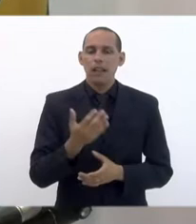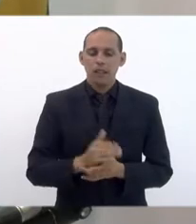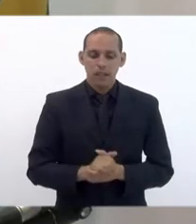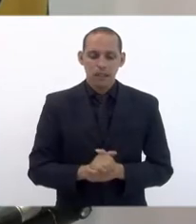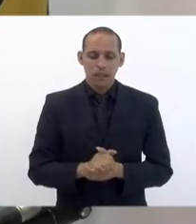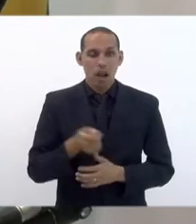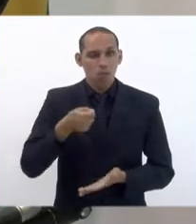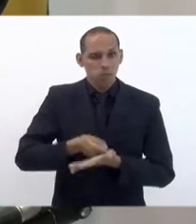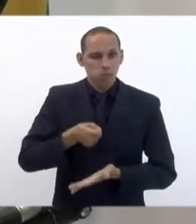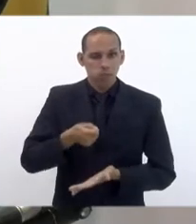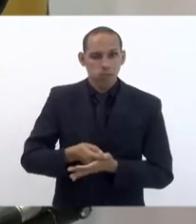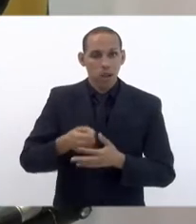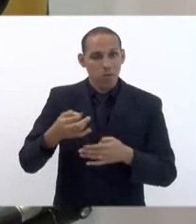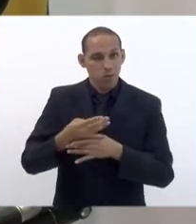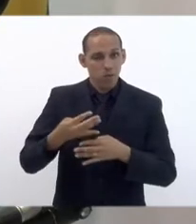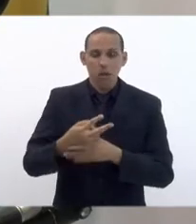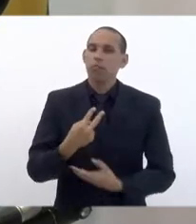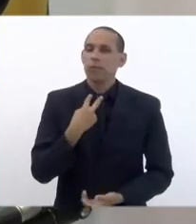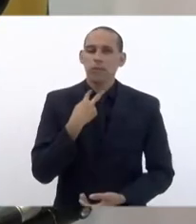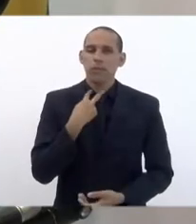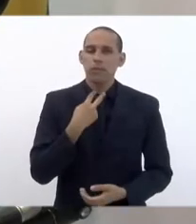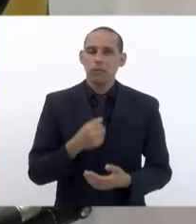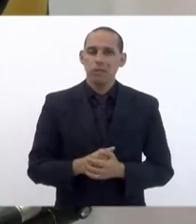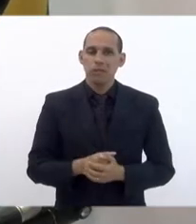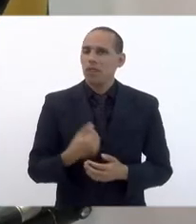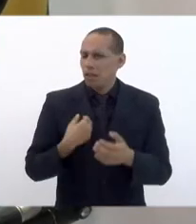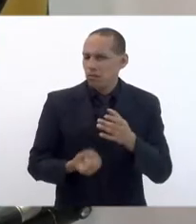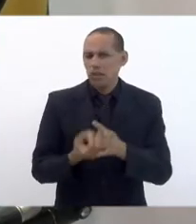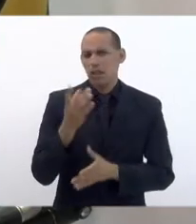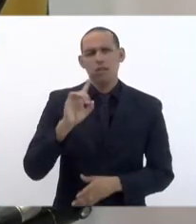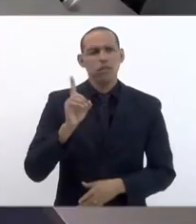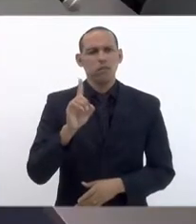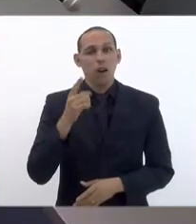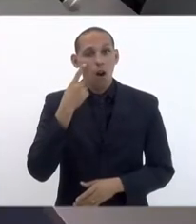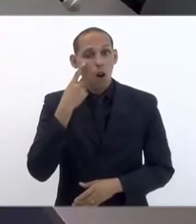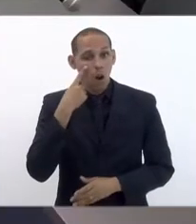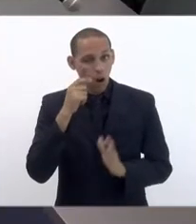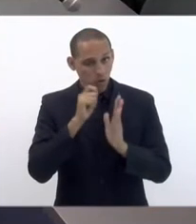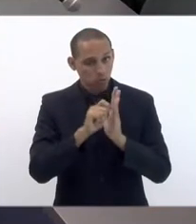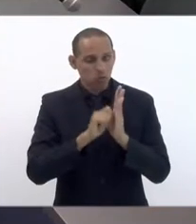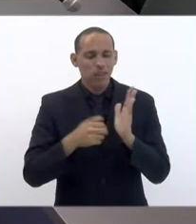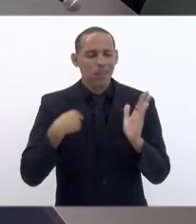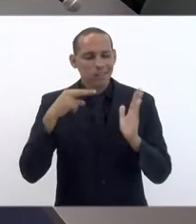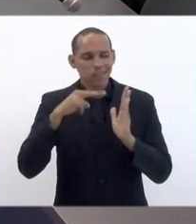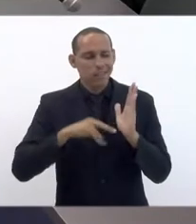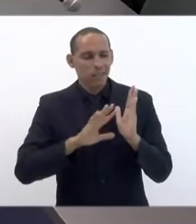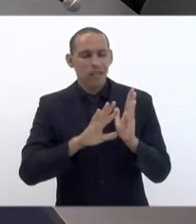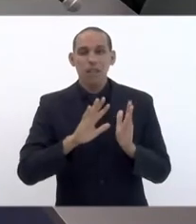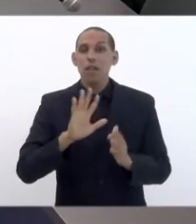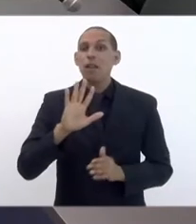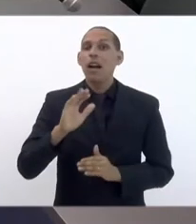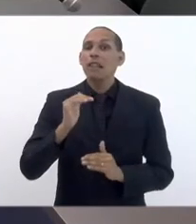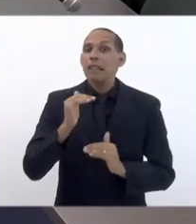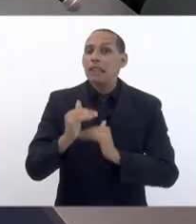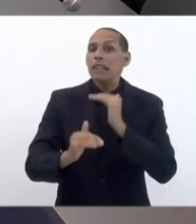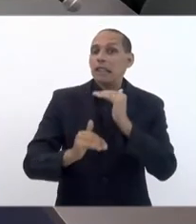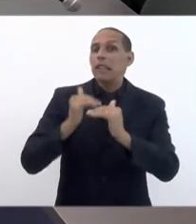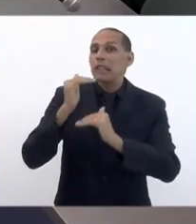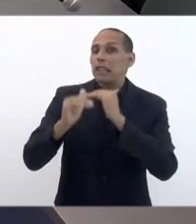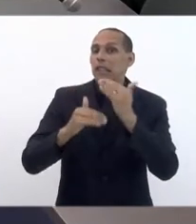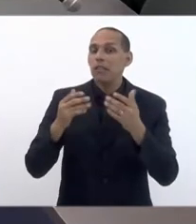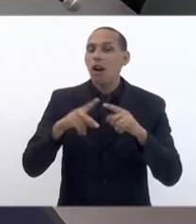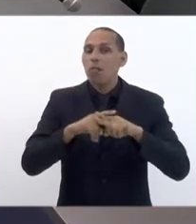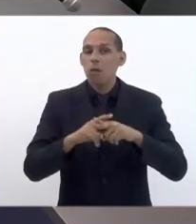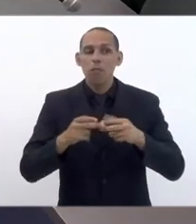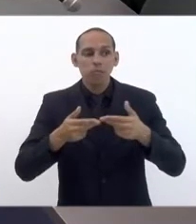a obrigatoriedade municipal. Mas não estou criando. Não, não. Olha como é que está escrito. Eu li, mas. Desenvolverão mecanismo